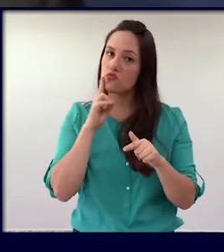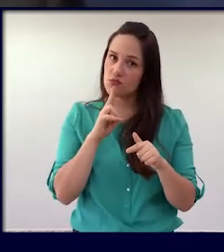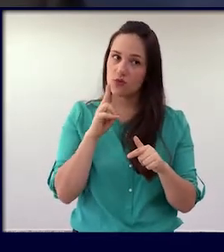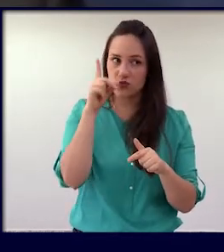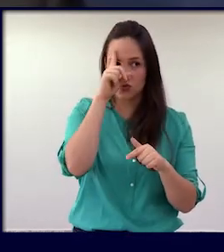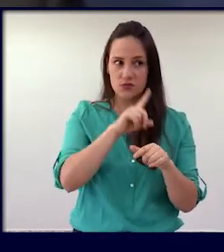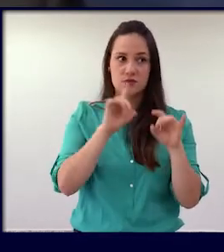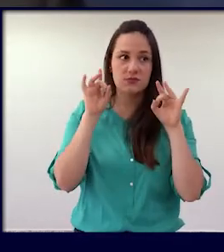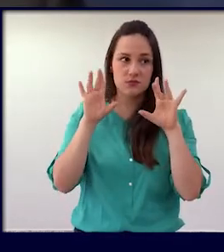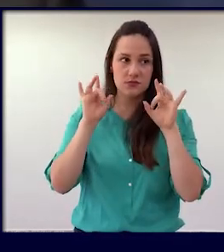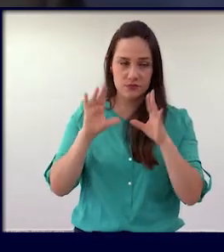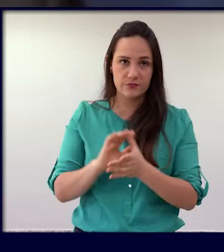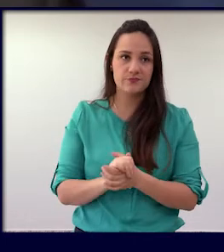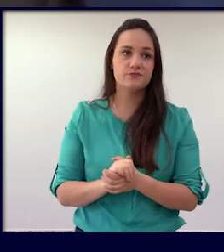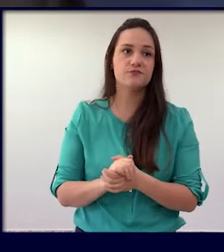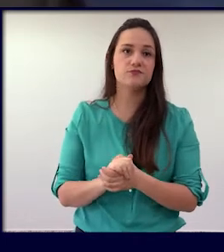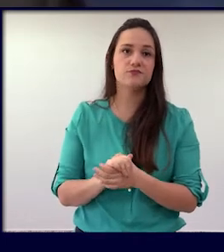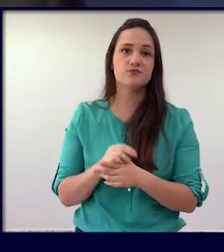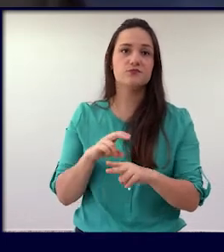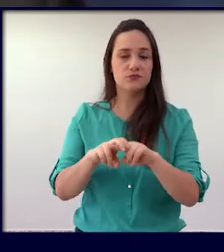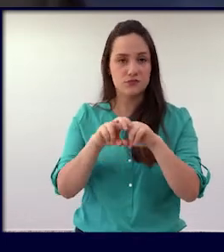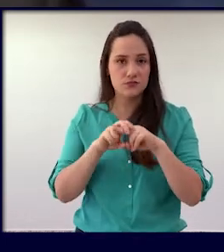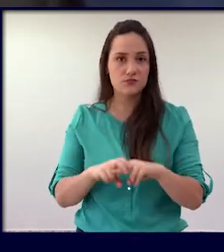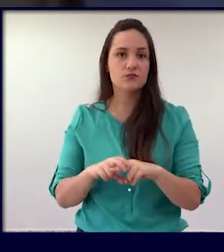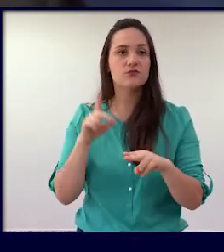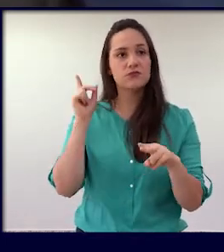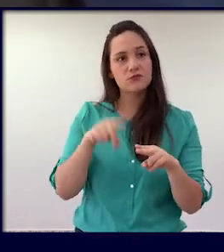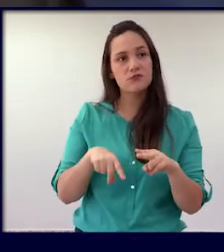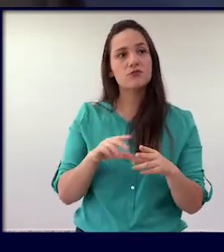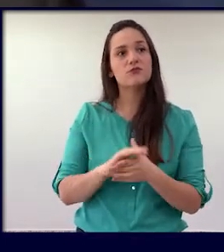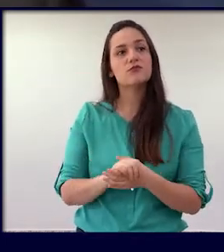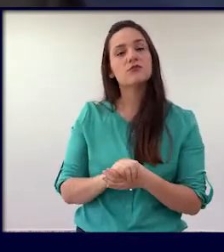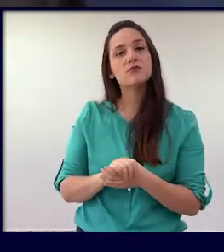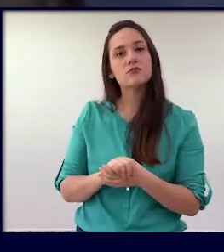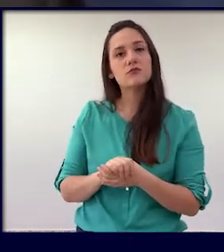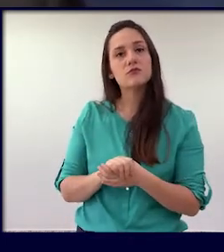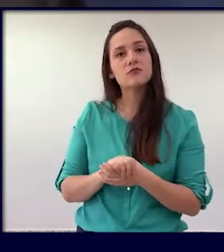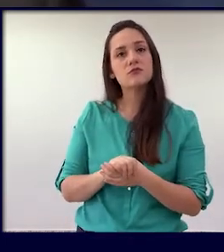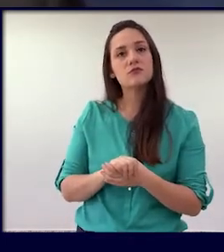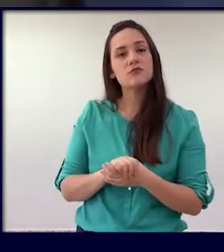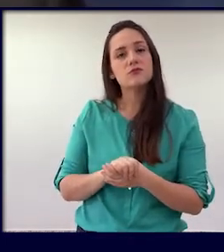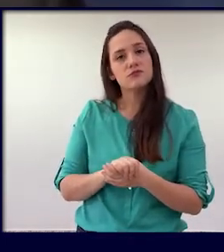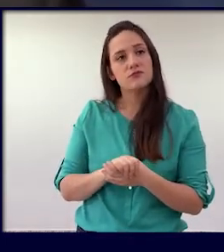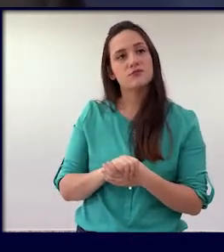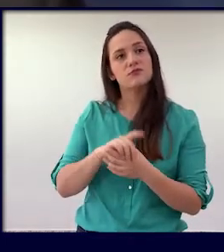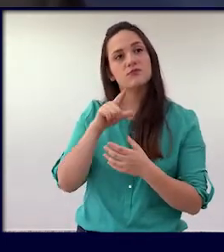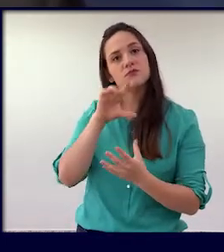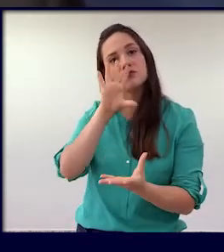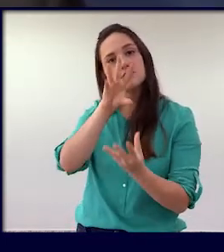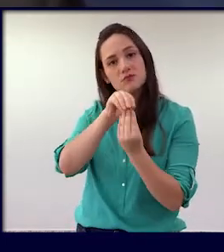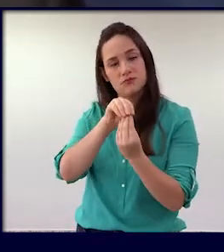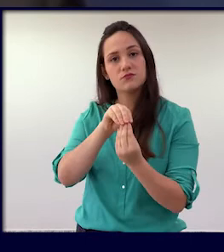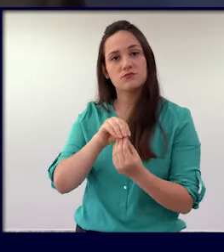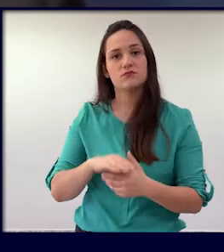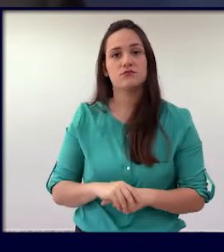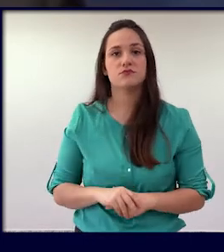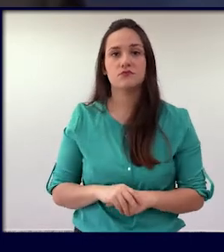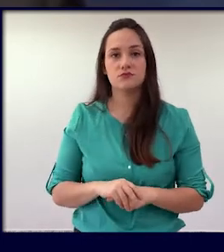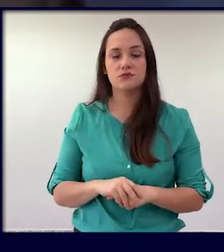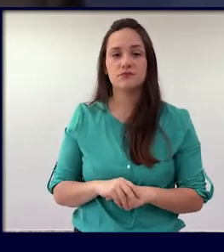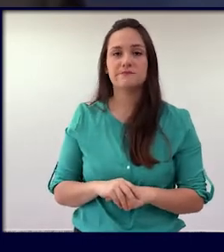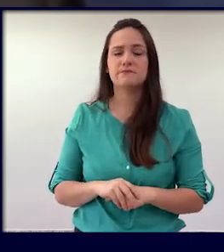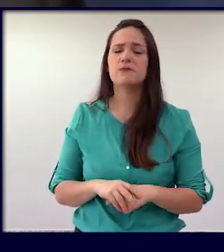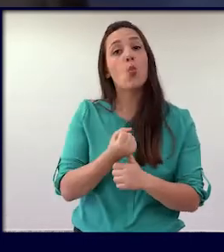funcionar a sessão eleitoral no dia da eleição. É nisso que se resume, vamos dizer assim, a capacitação